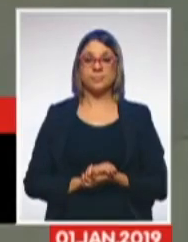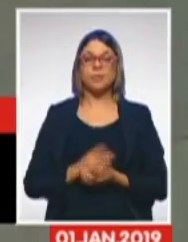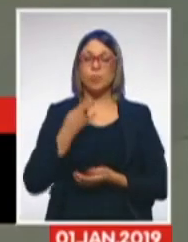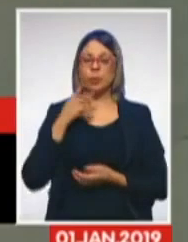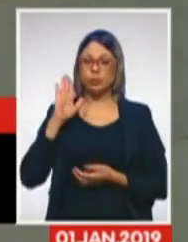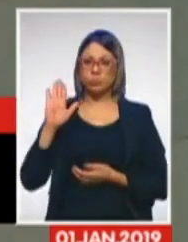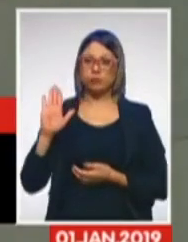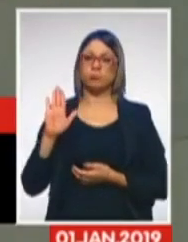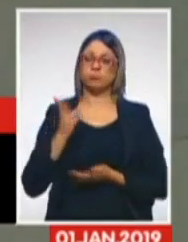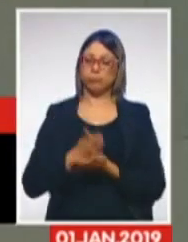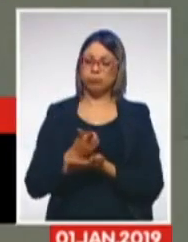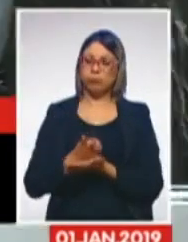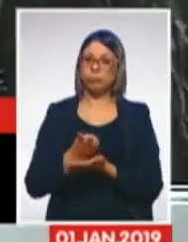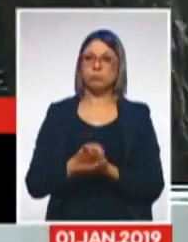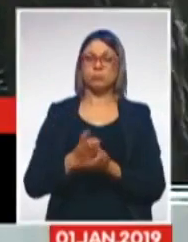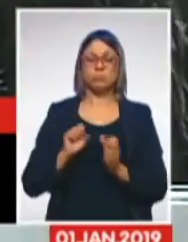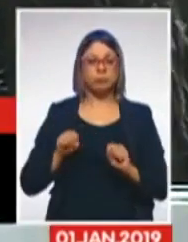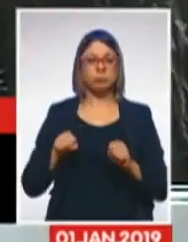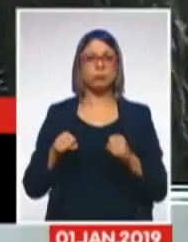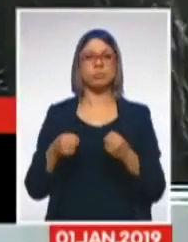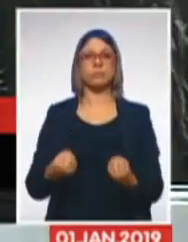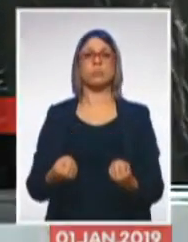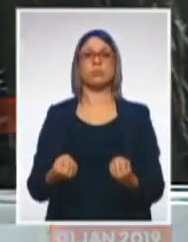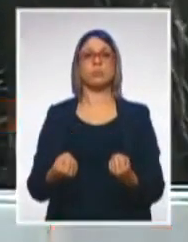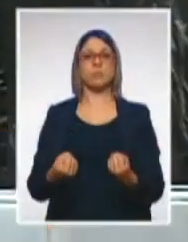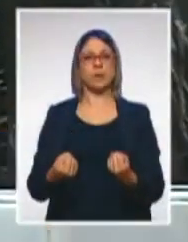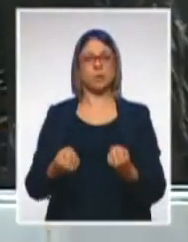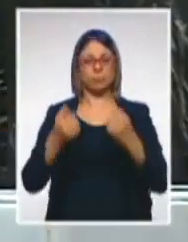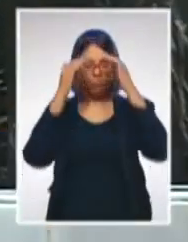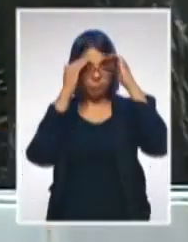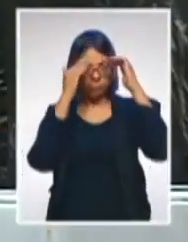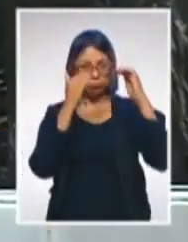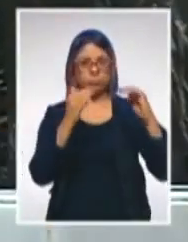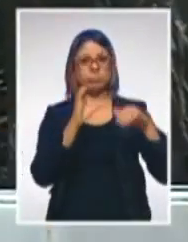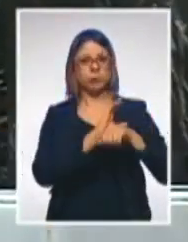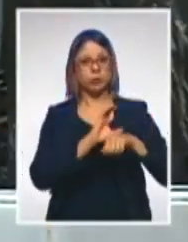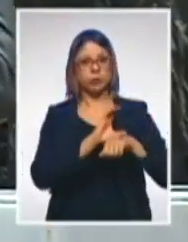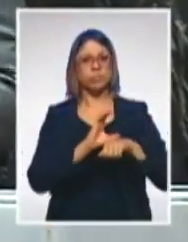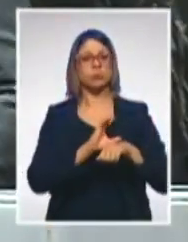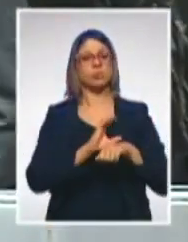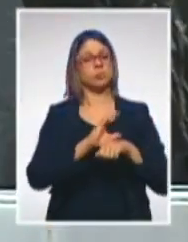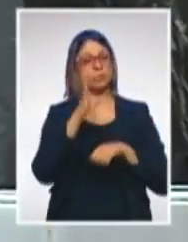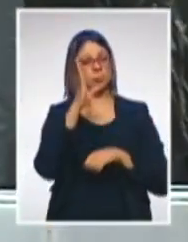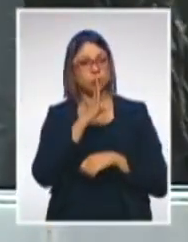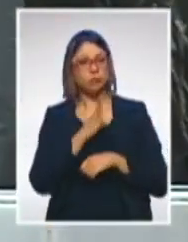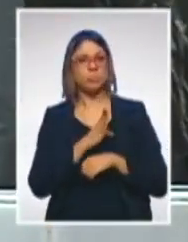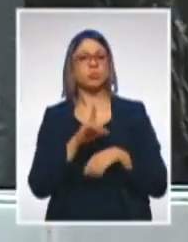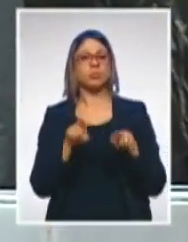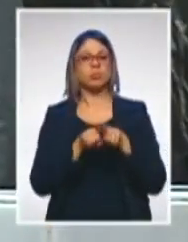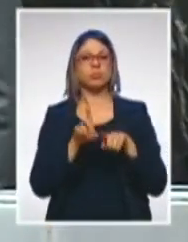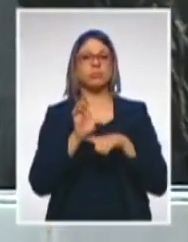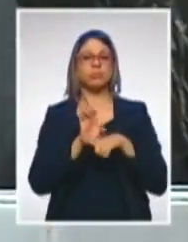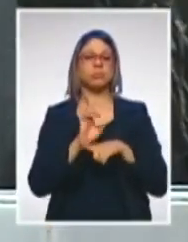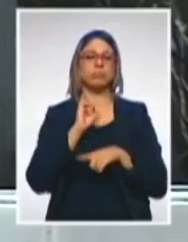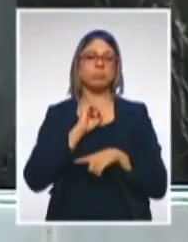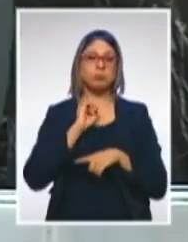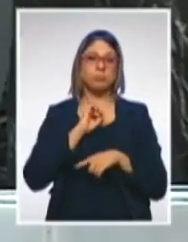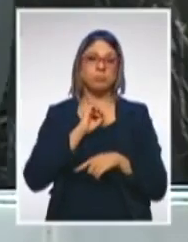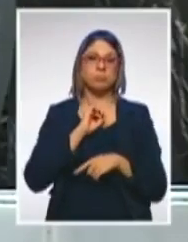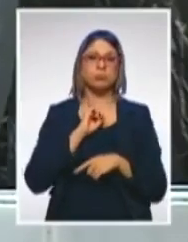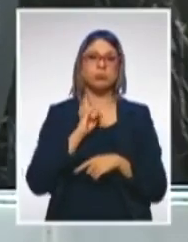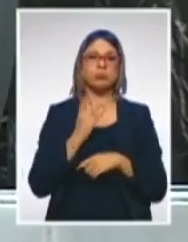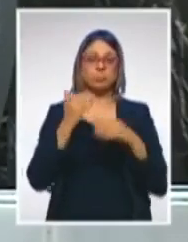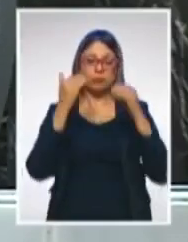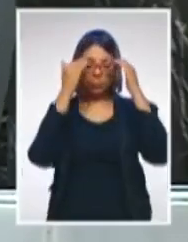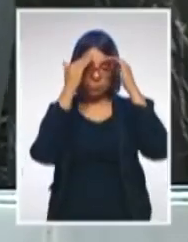Prometo manter, defender e cumprir a Constituição da República e a do Estado, observar